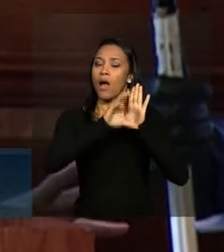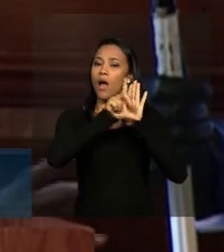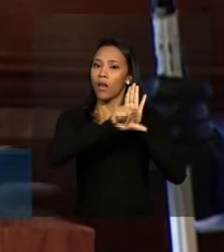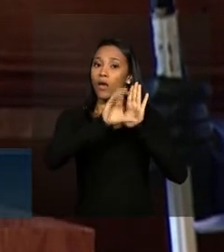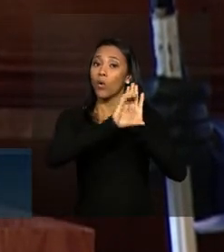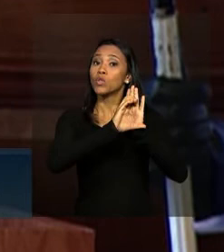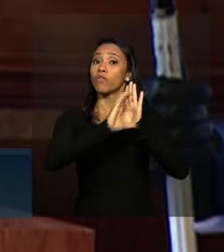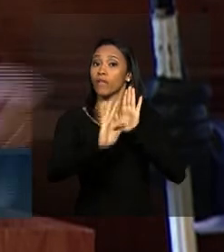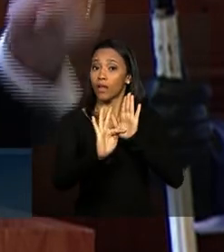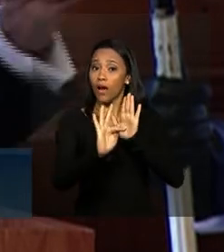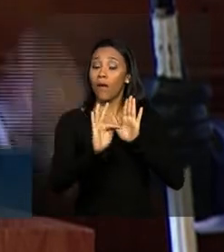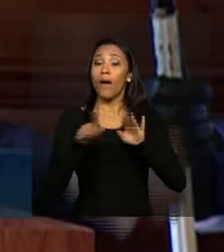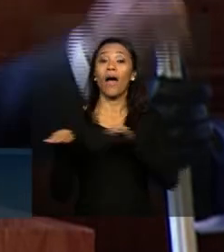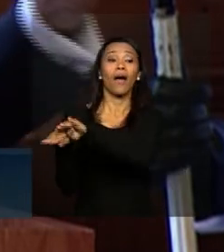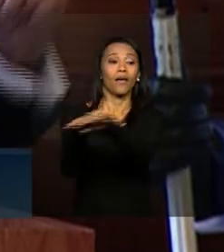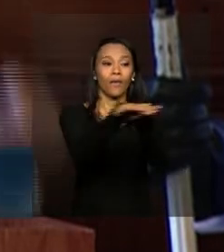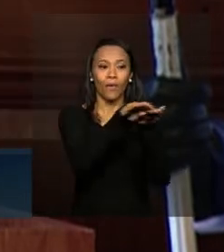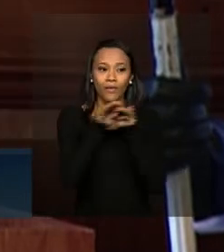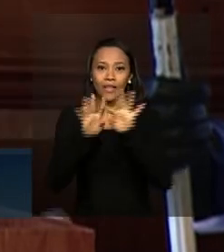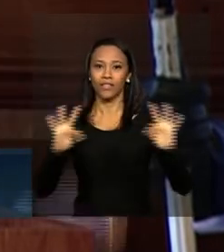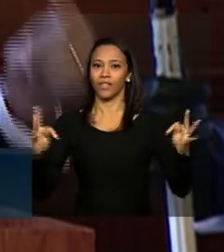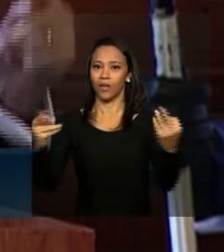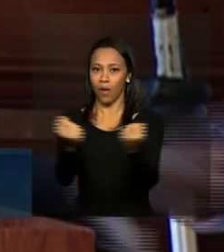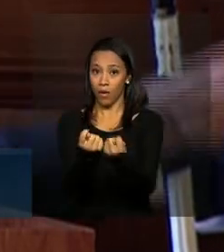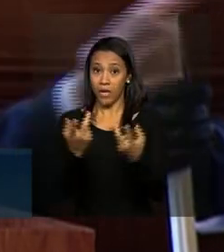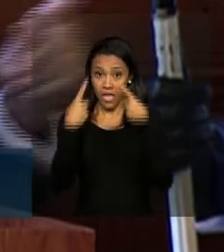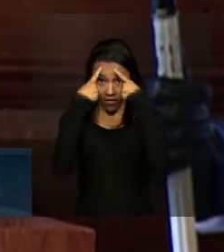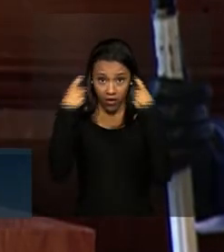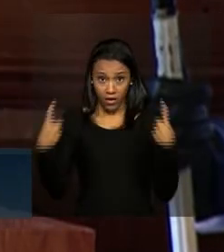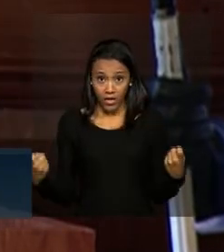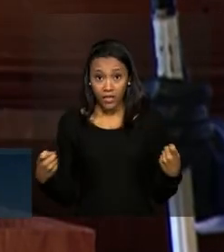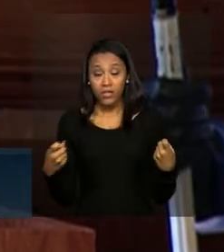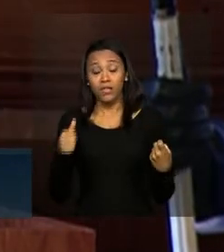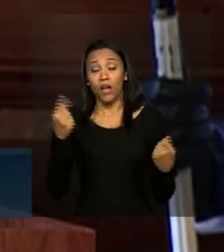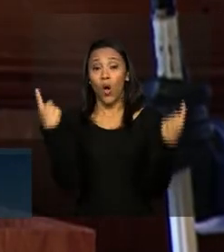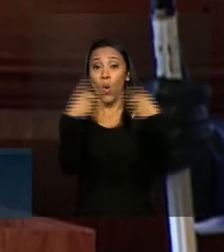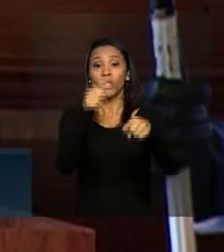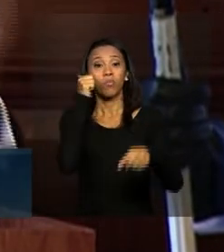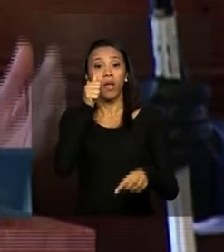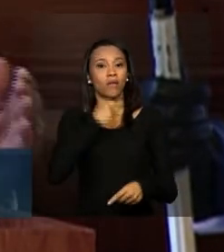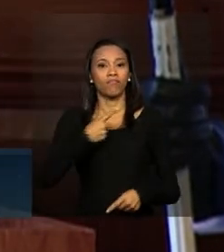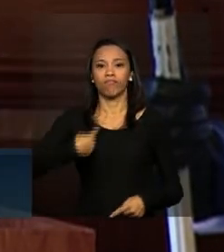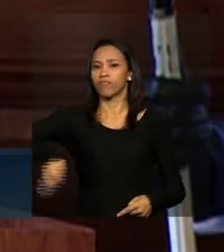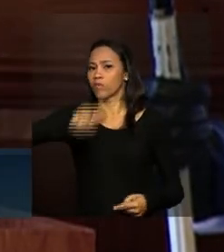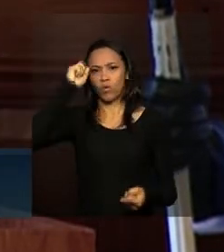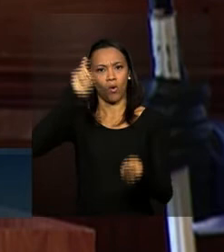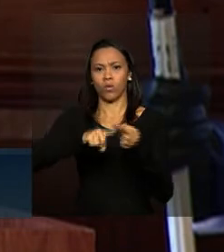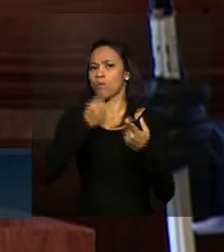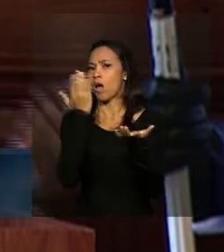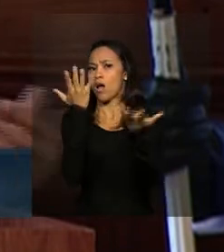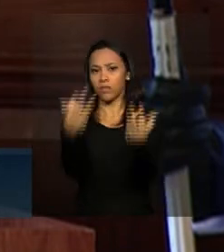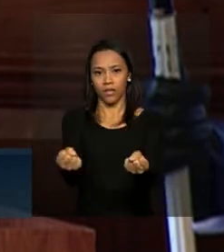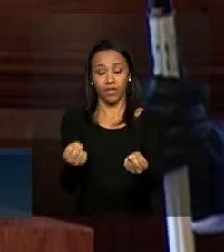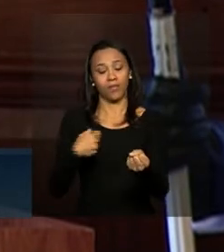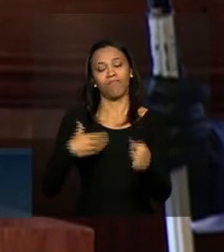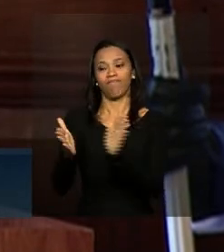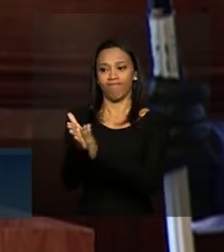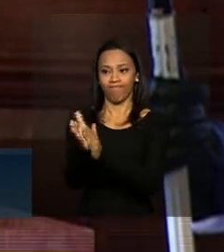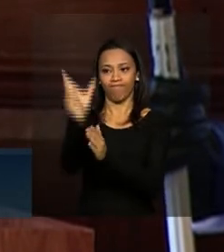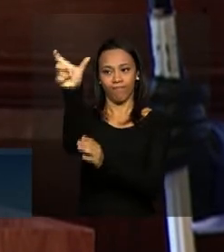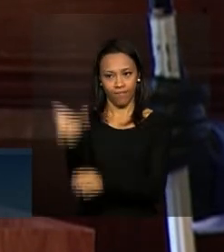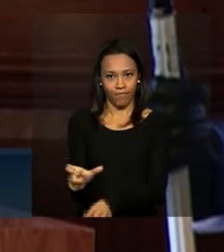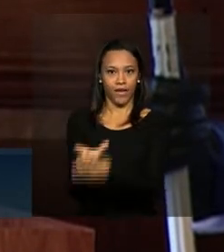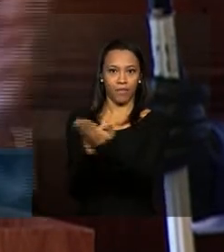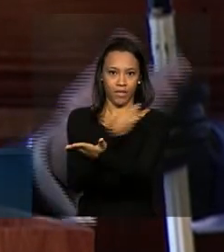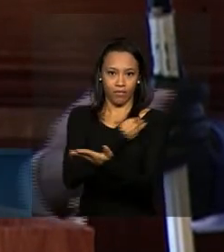absoluta e a violência contra a mulher inadmissível. Portanto, Carmen Lúcia, meus cumprimentos, meus parabéns, em